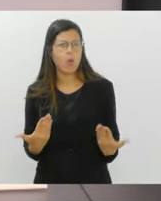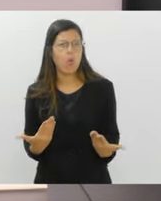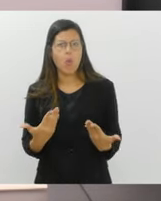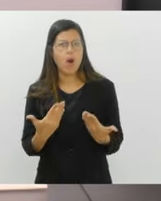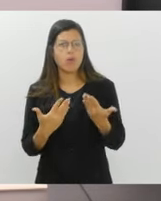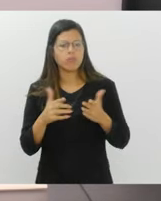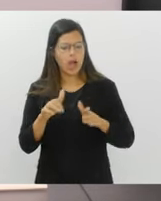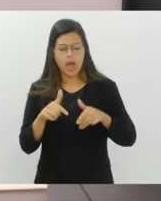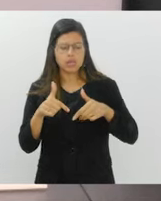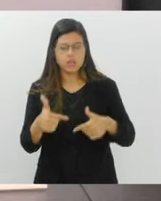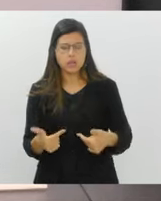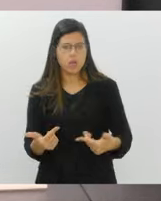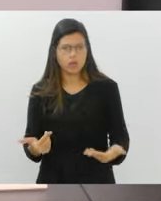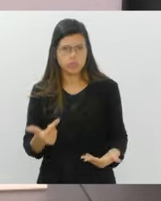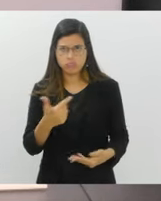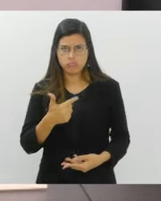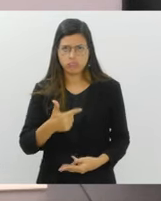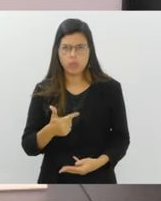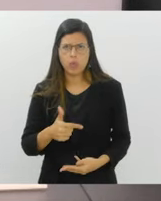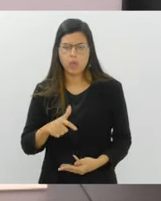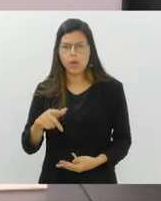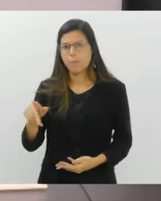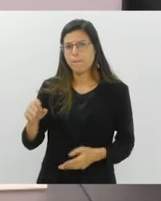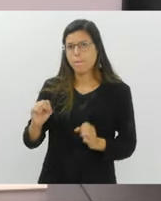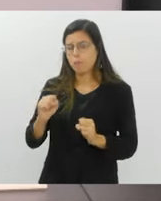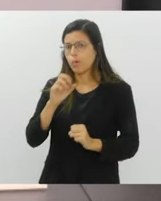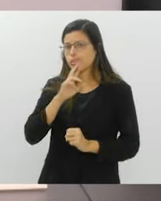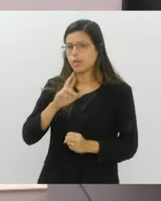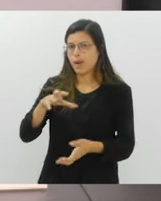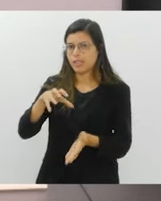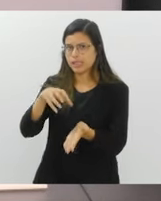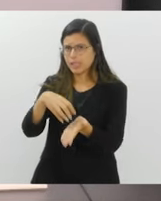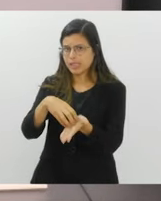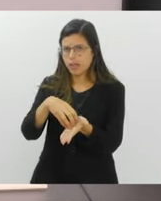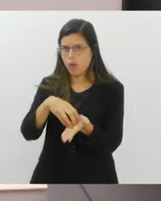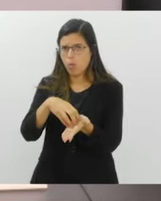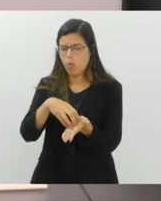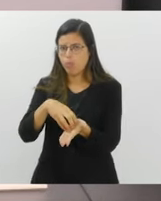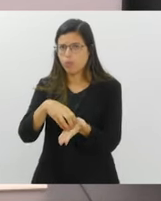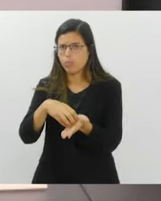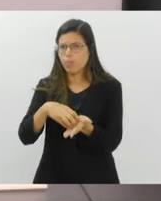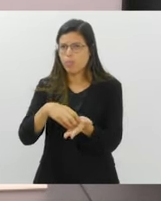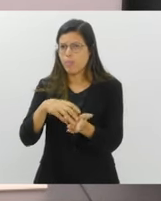central. A central não tem corpo